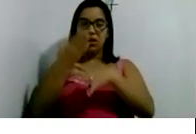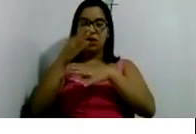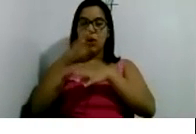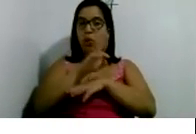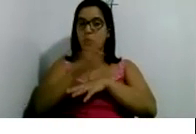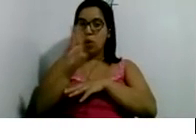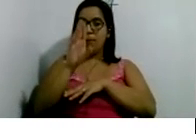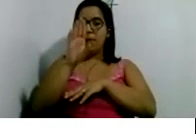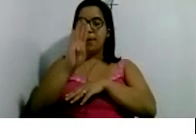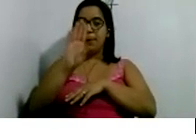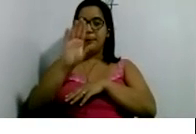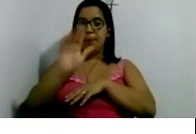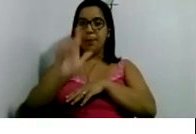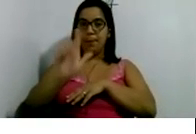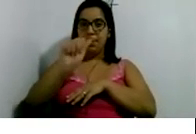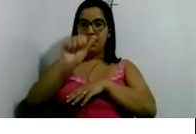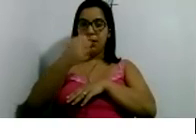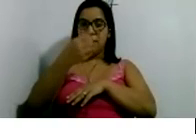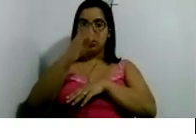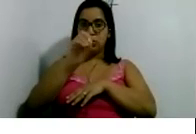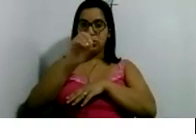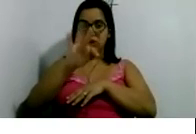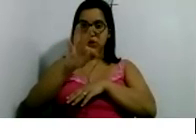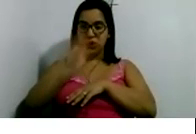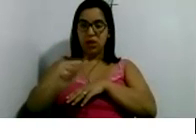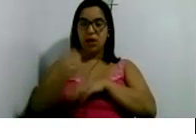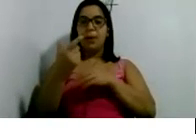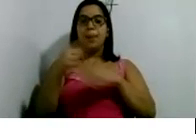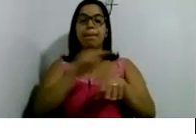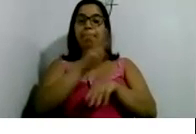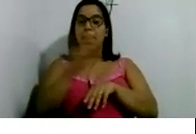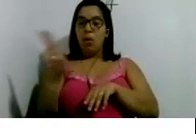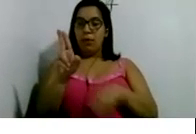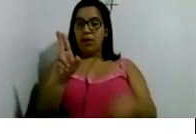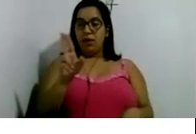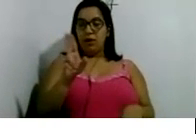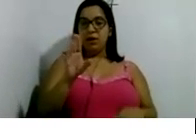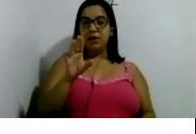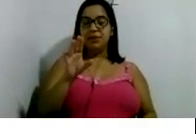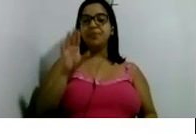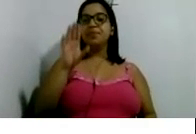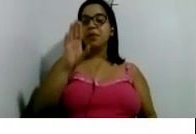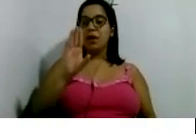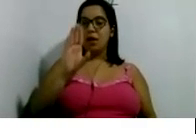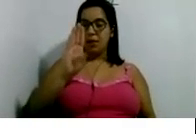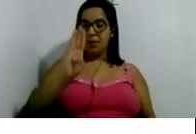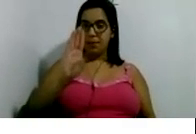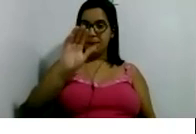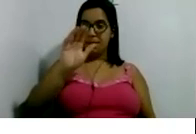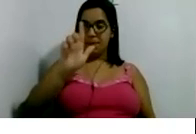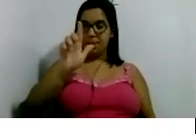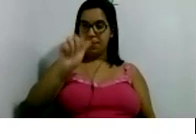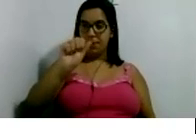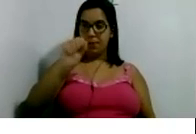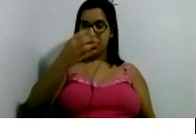no interior da mórula. Então, essa cavidade aqui que a gente chama de cavidade blastocística. E esse número